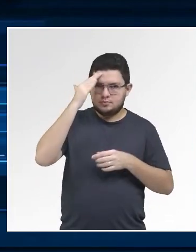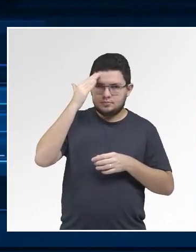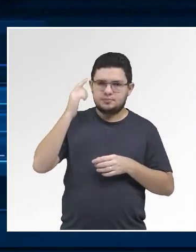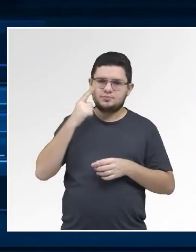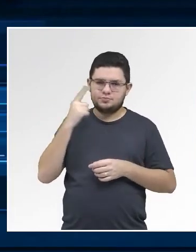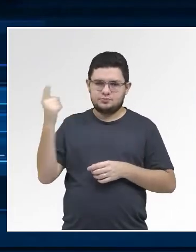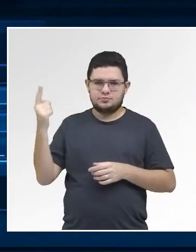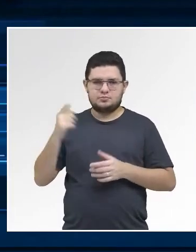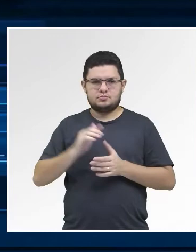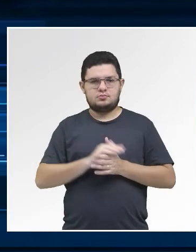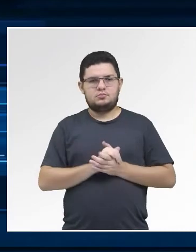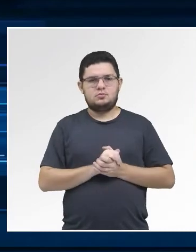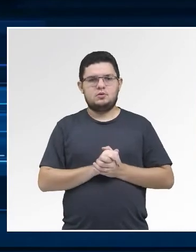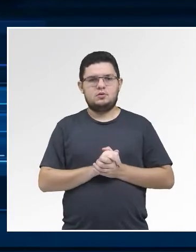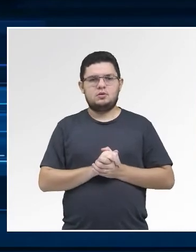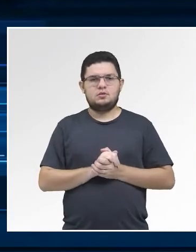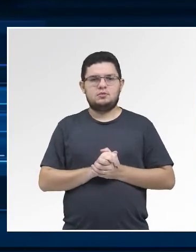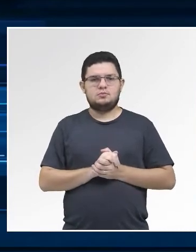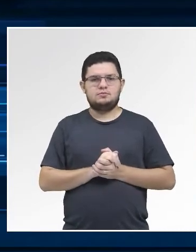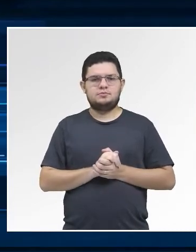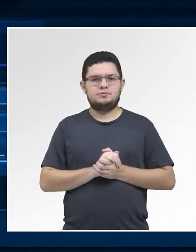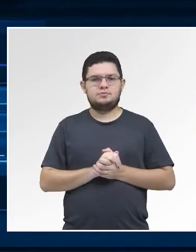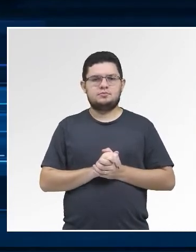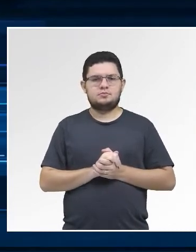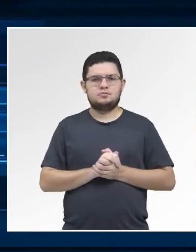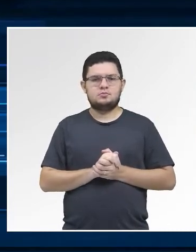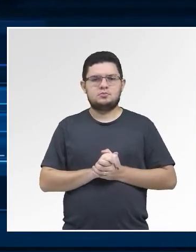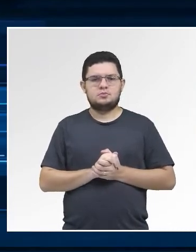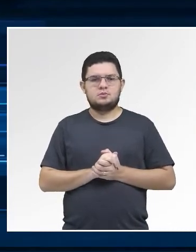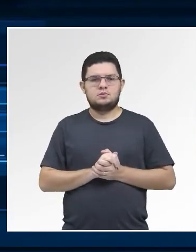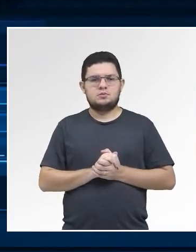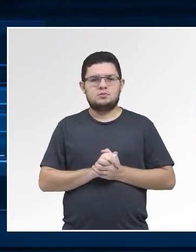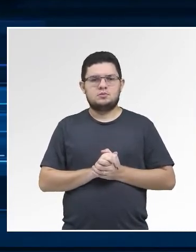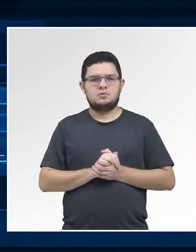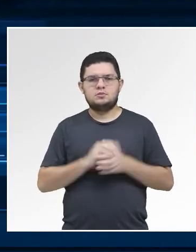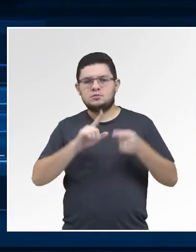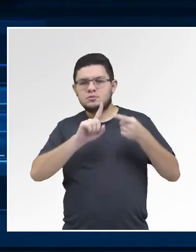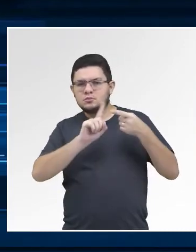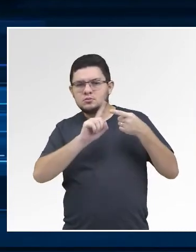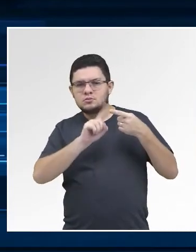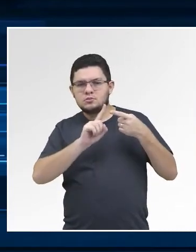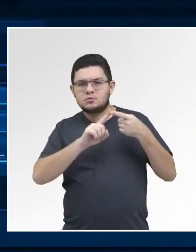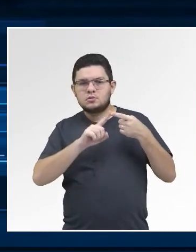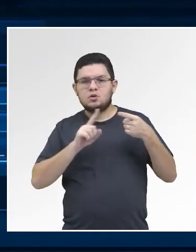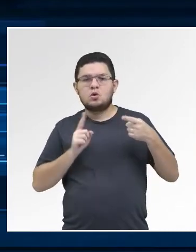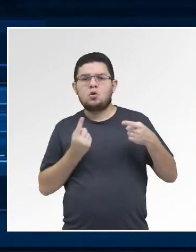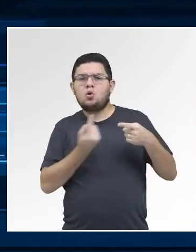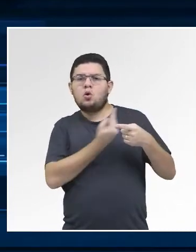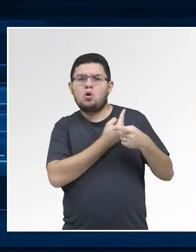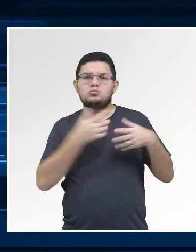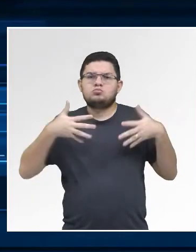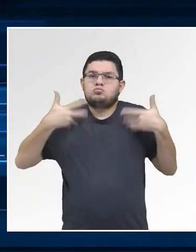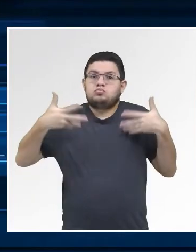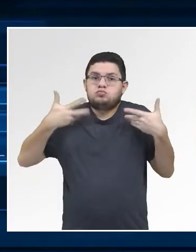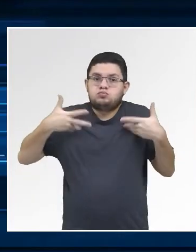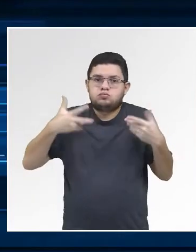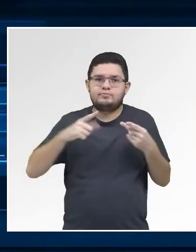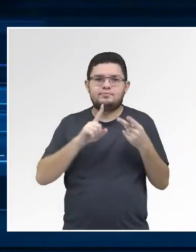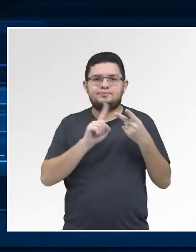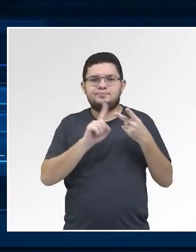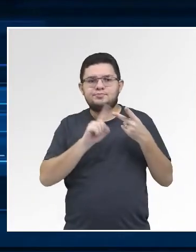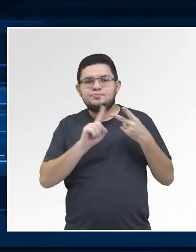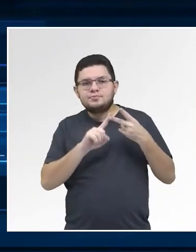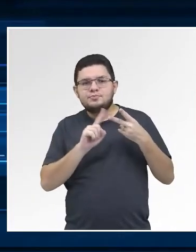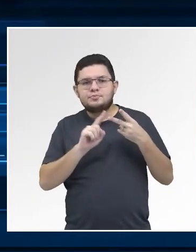lá. Understanding the dialogue. We are very shocked. Nós estamos muito surpresos.